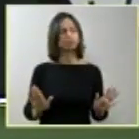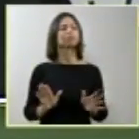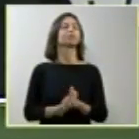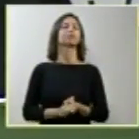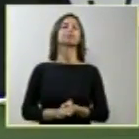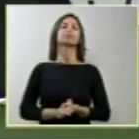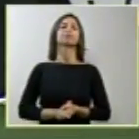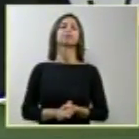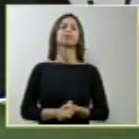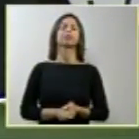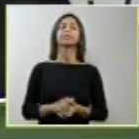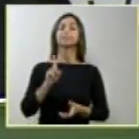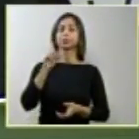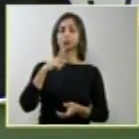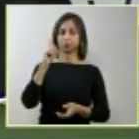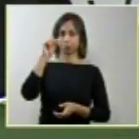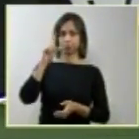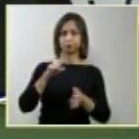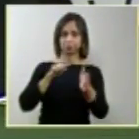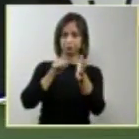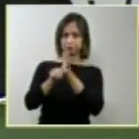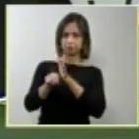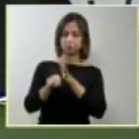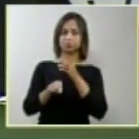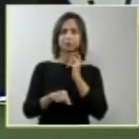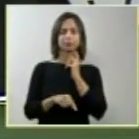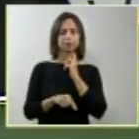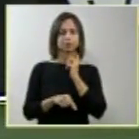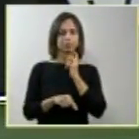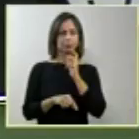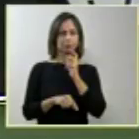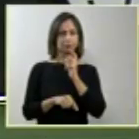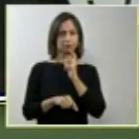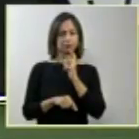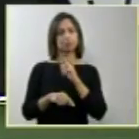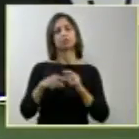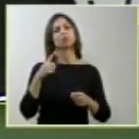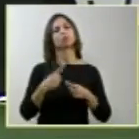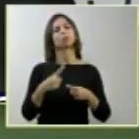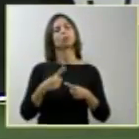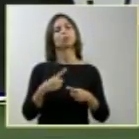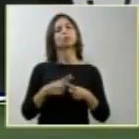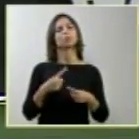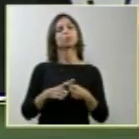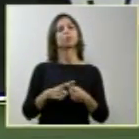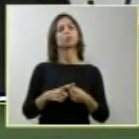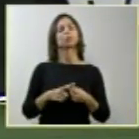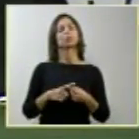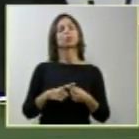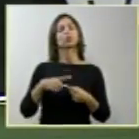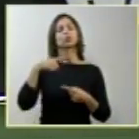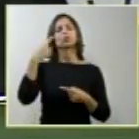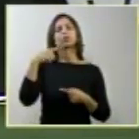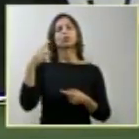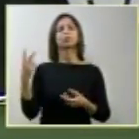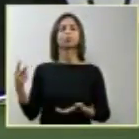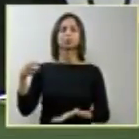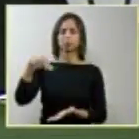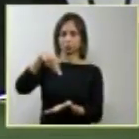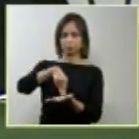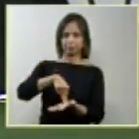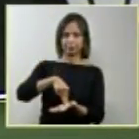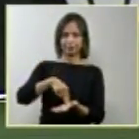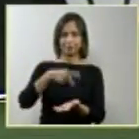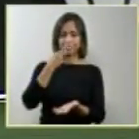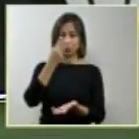Excelência, só gostaria de pontuar um aspecto, porque o ilustre deputado trouxe a seguinte afirmação.